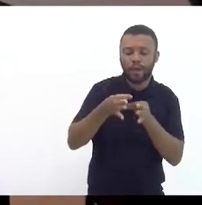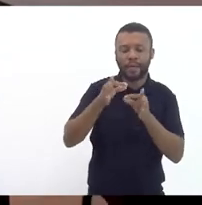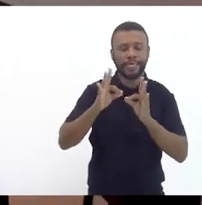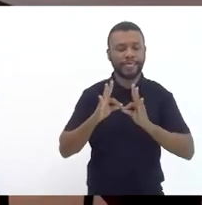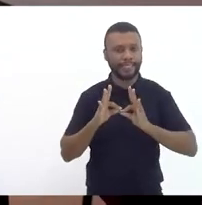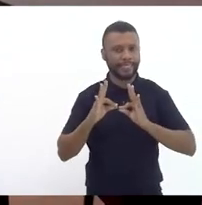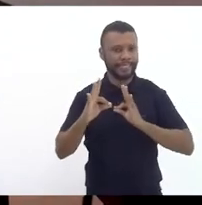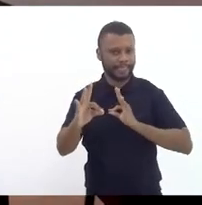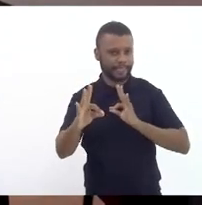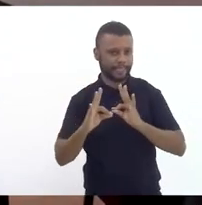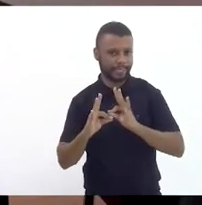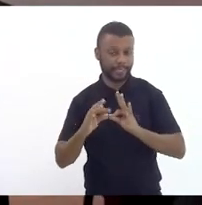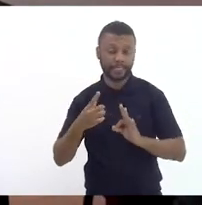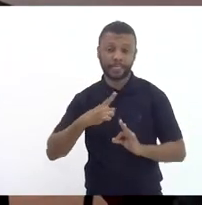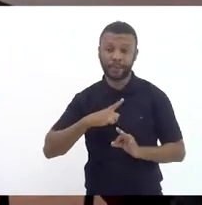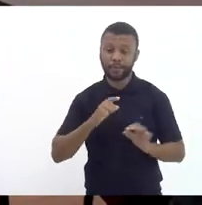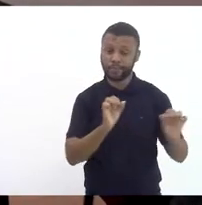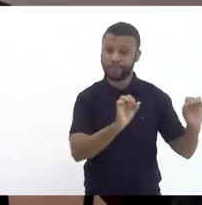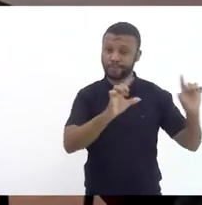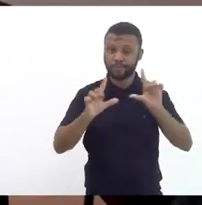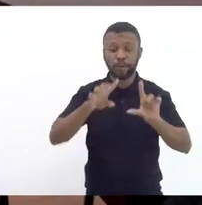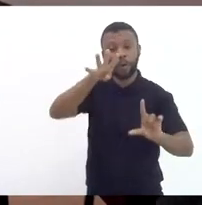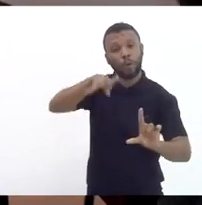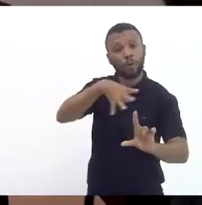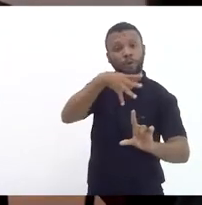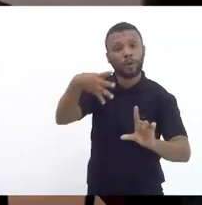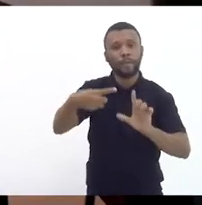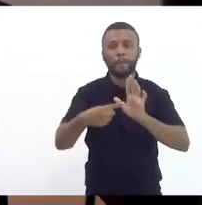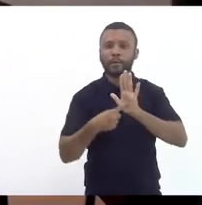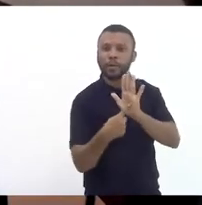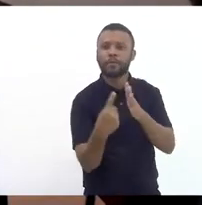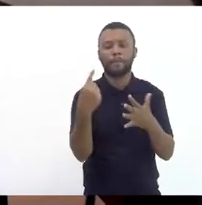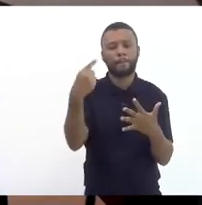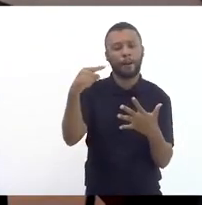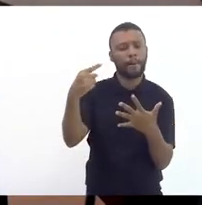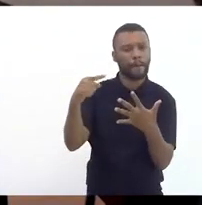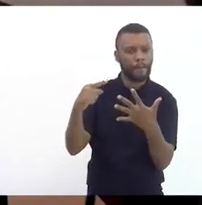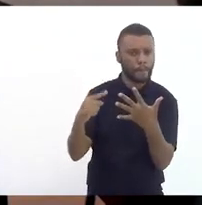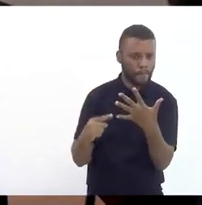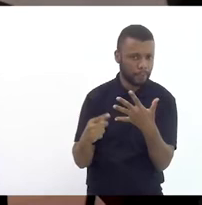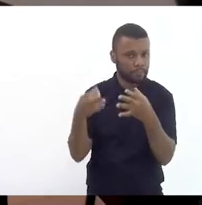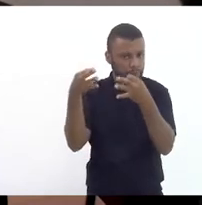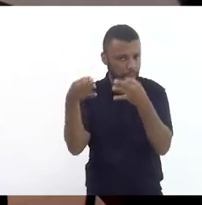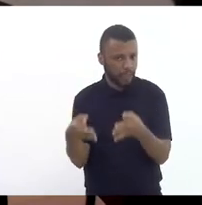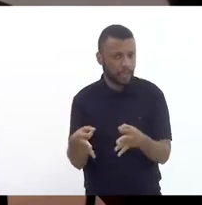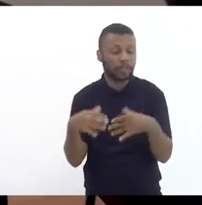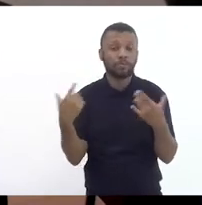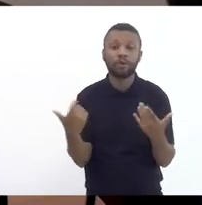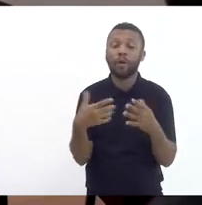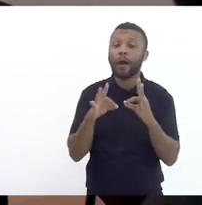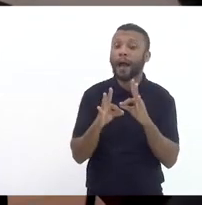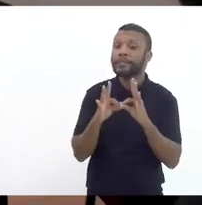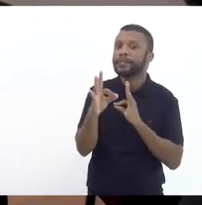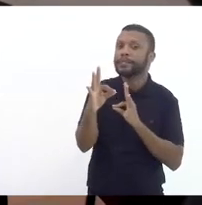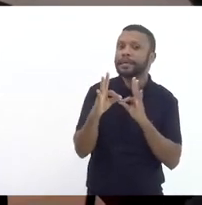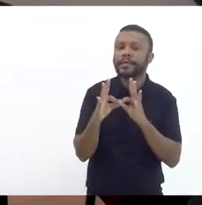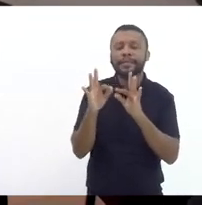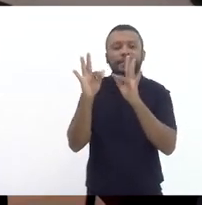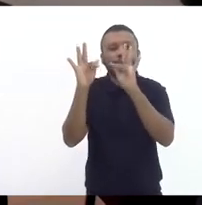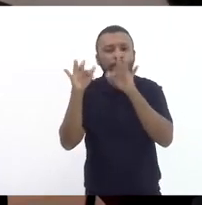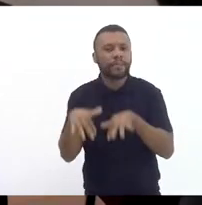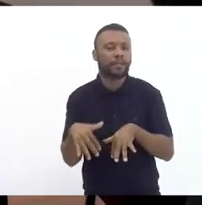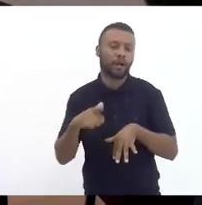cronograma indicando cada uma delas e aquilo que já foi feito, qual a distância final que ficou. Isso com